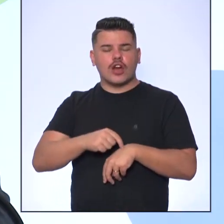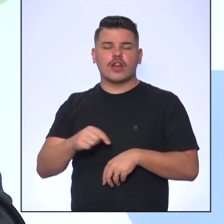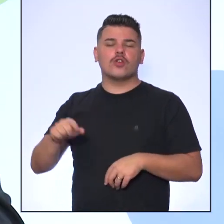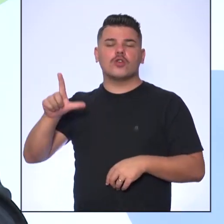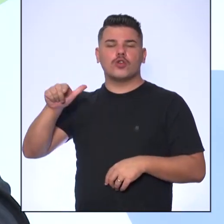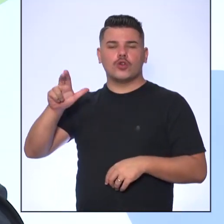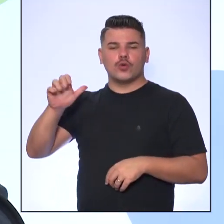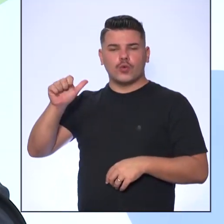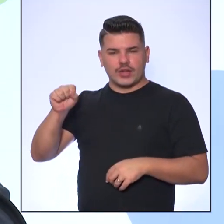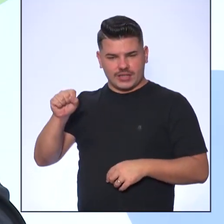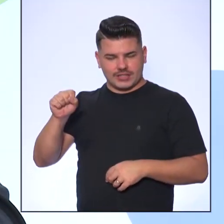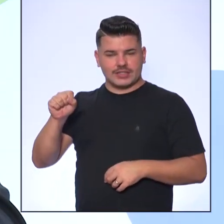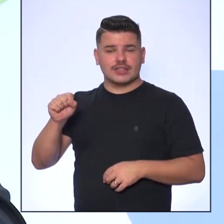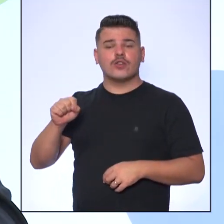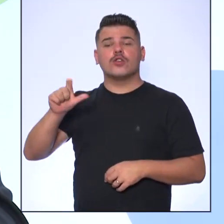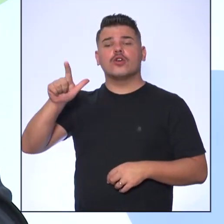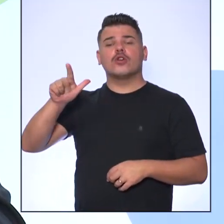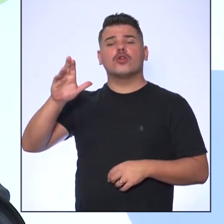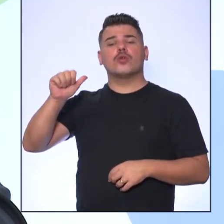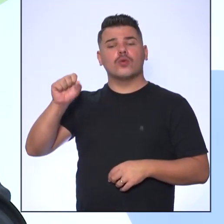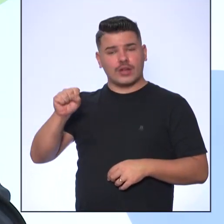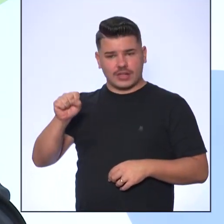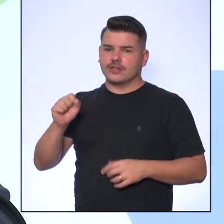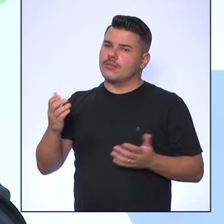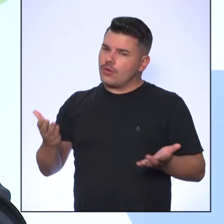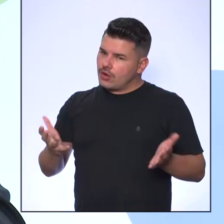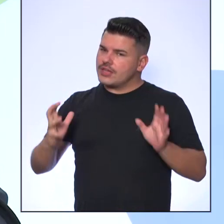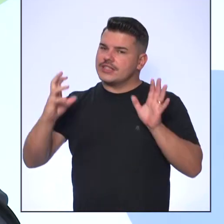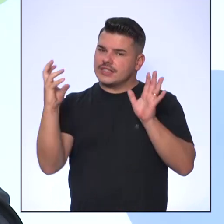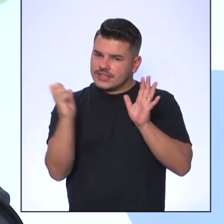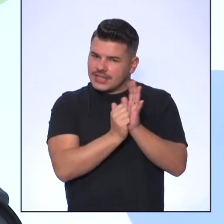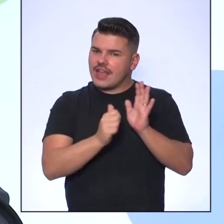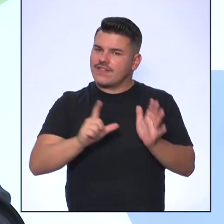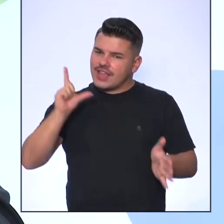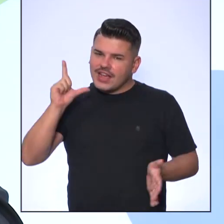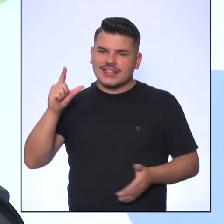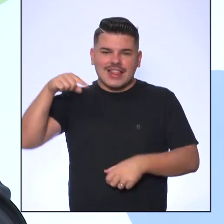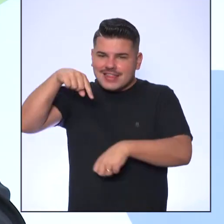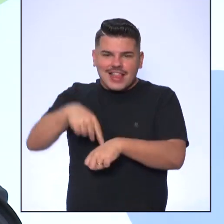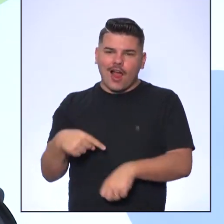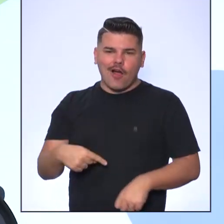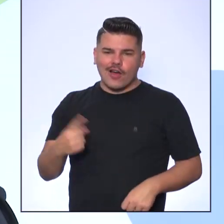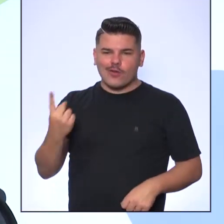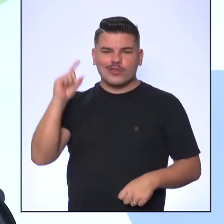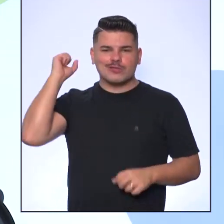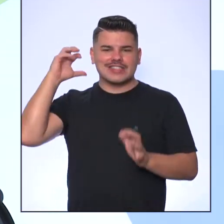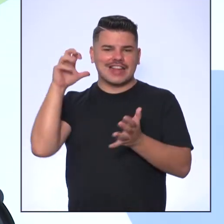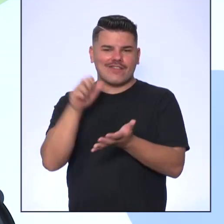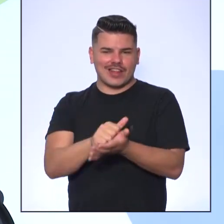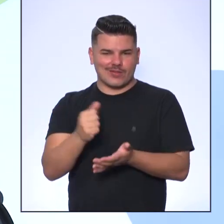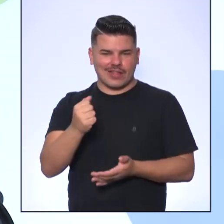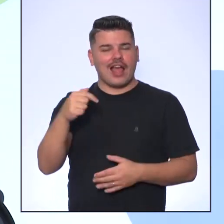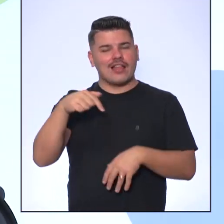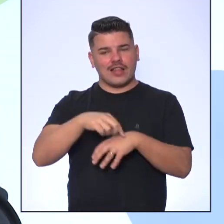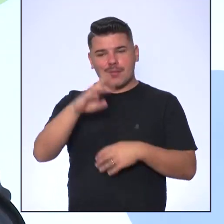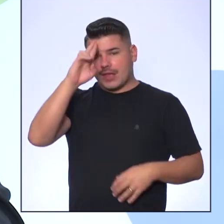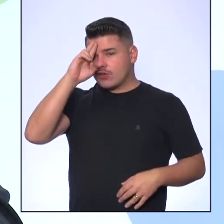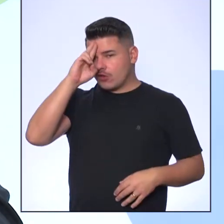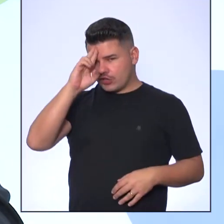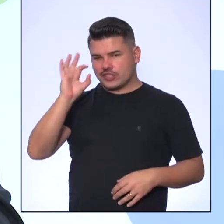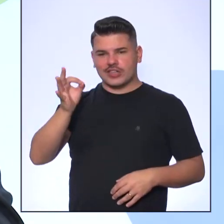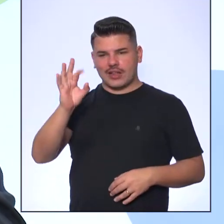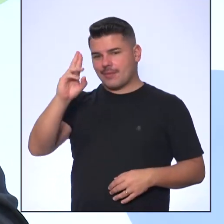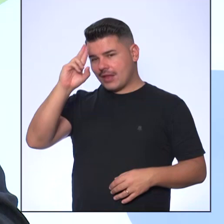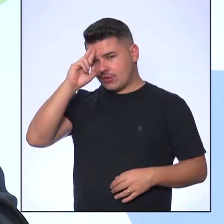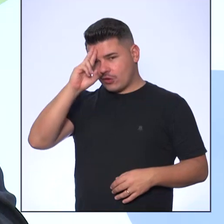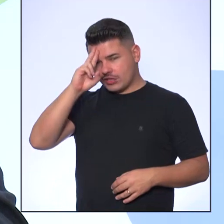Lucas Matias. Primeiro, Lucas, tenta te inscrever antes, não deixa para o último dia, mas vai até a meia-noite, não é? Do dia